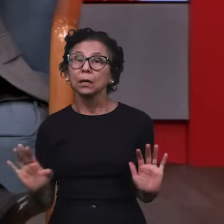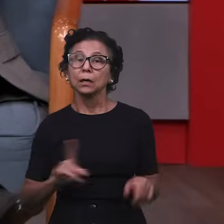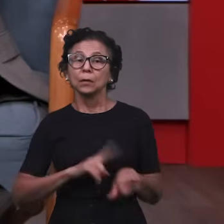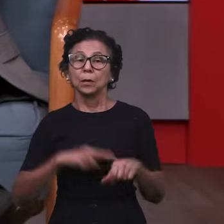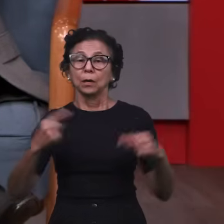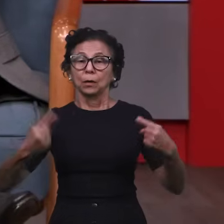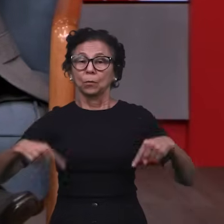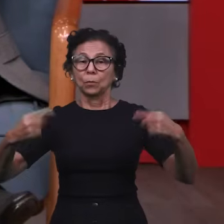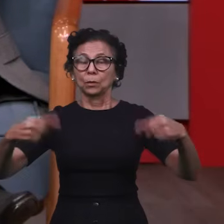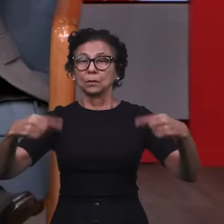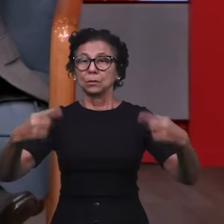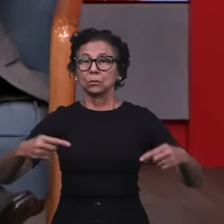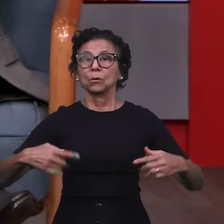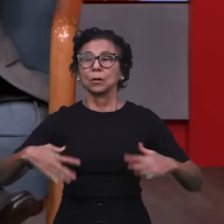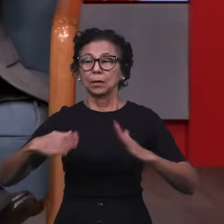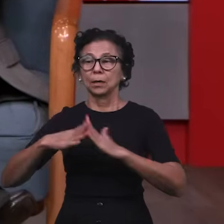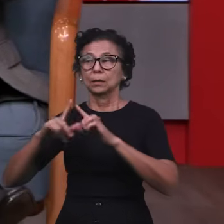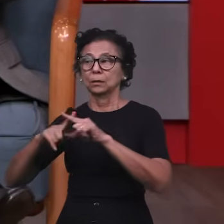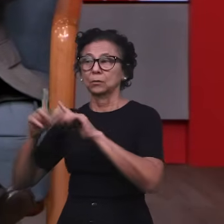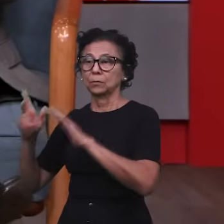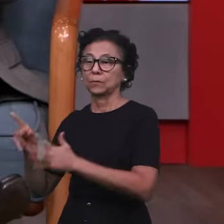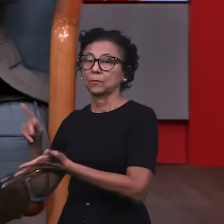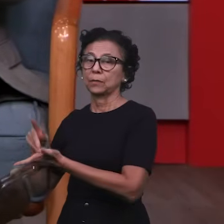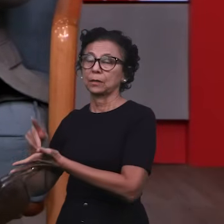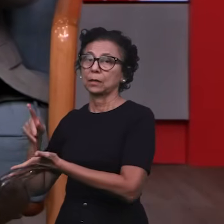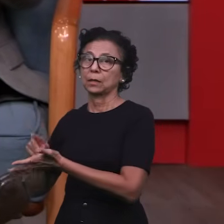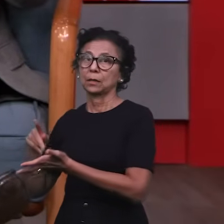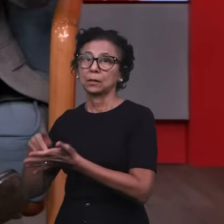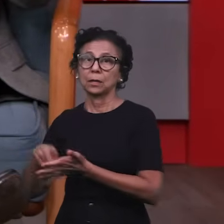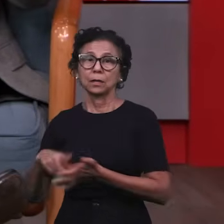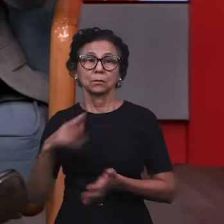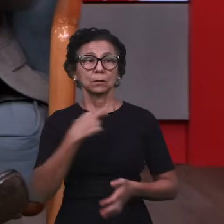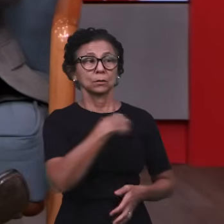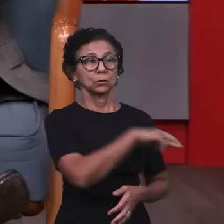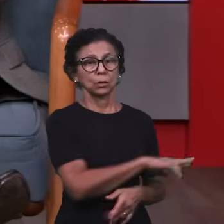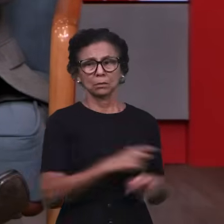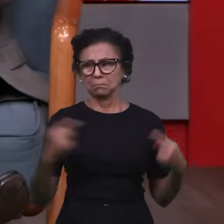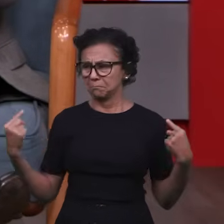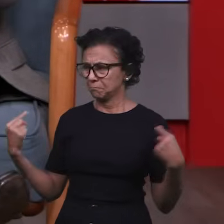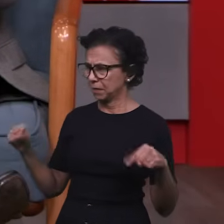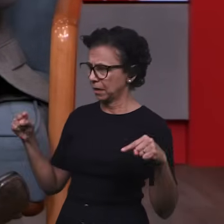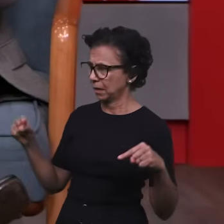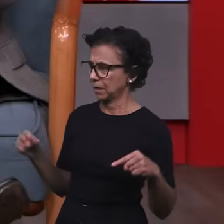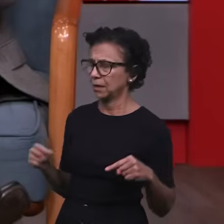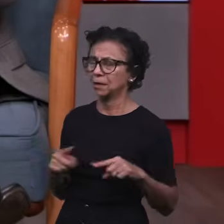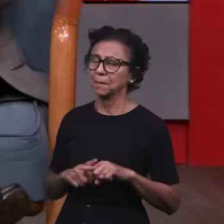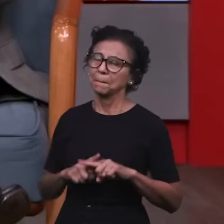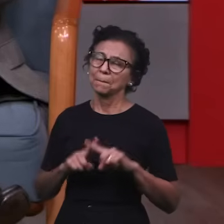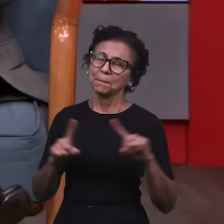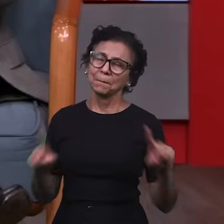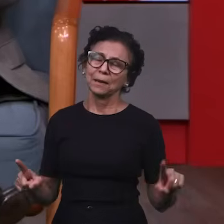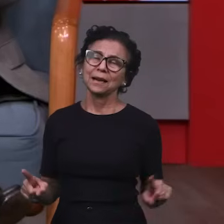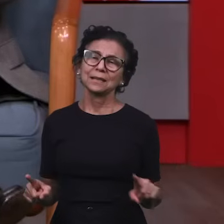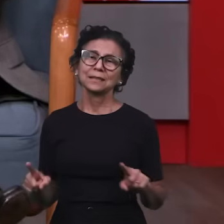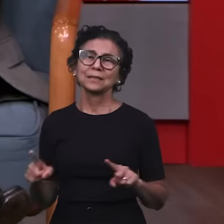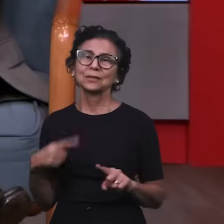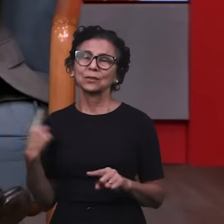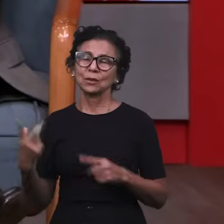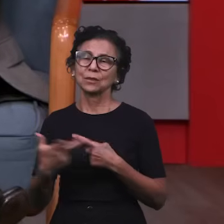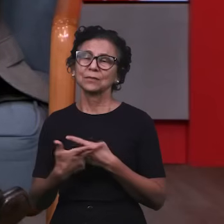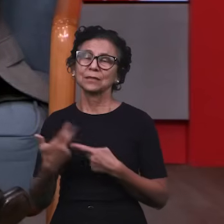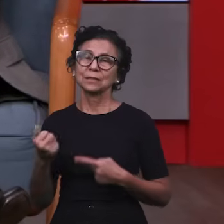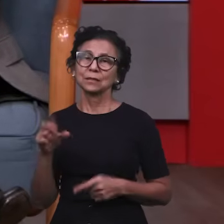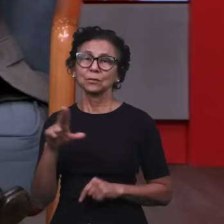repito, a igreja fiel e verdadeira sofre a oposição dos religiosos. mas essa oposição ela só é vencida